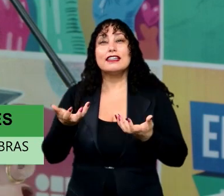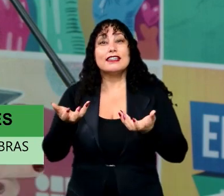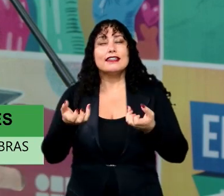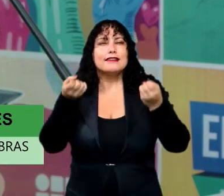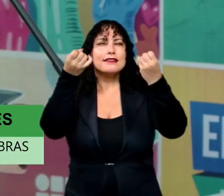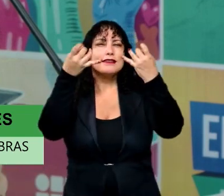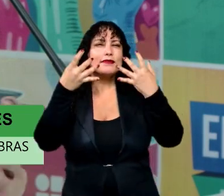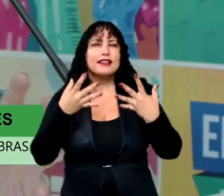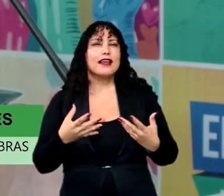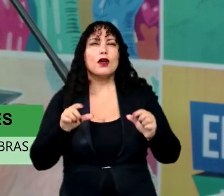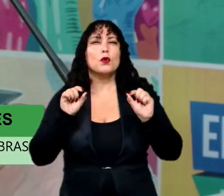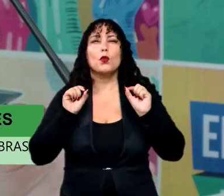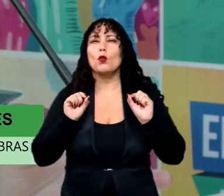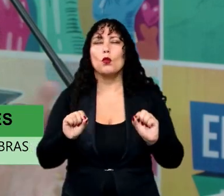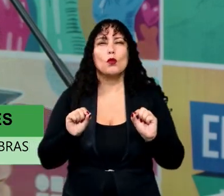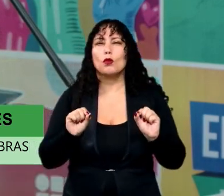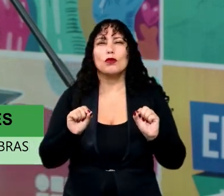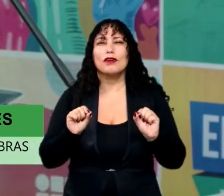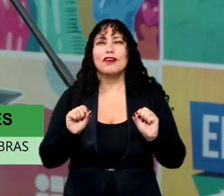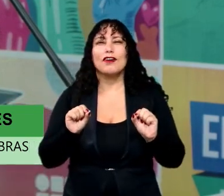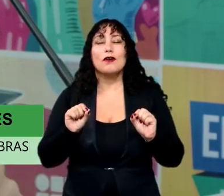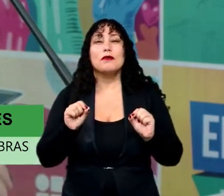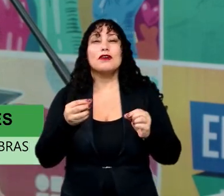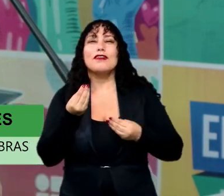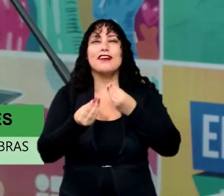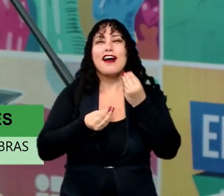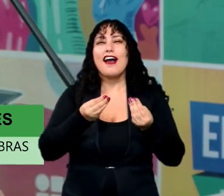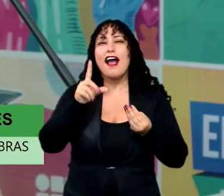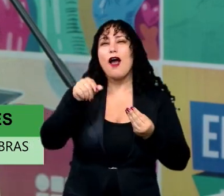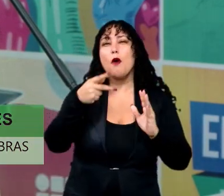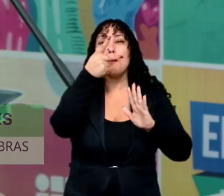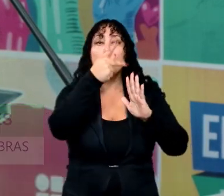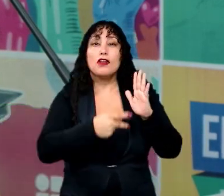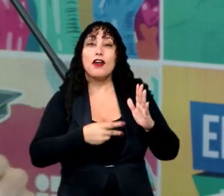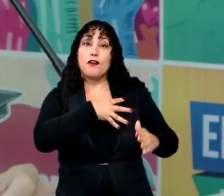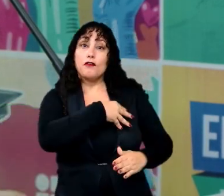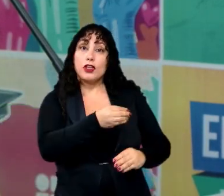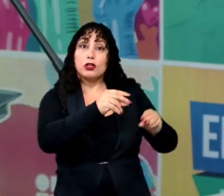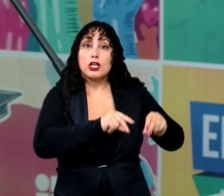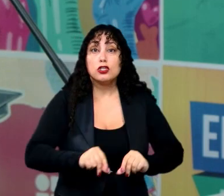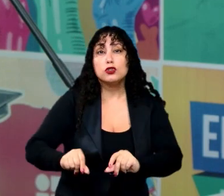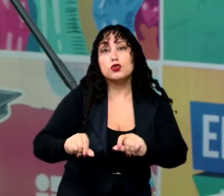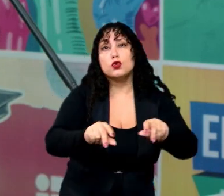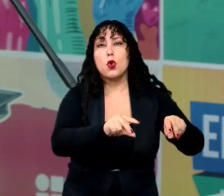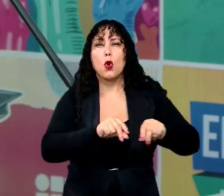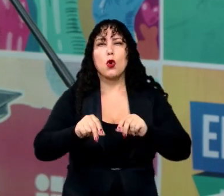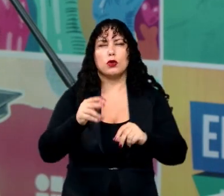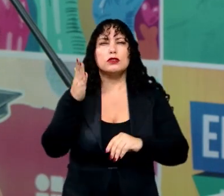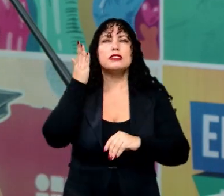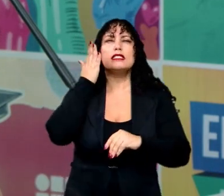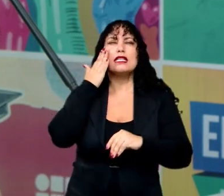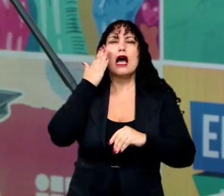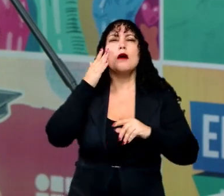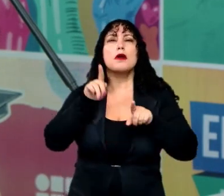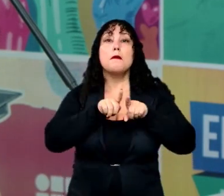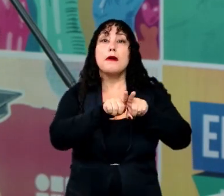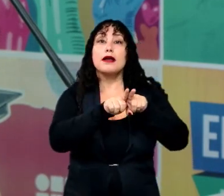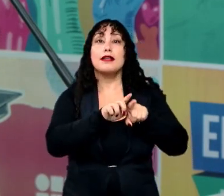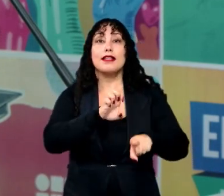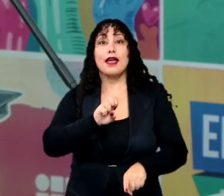o senhor explicasse como que que se dá esse projeto filhos deste solo né que a gente sabe que é uma parceria da